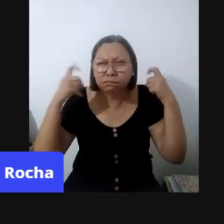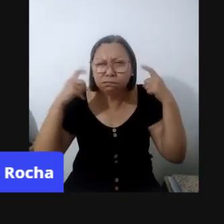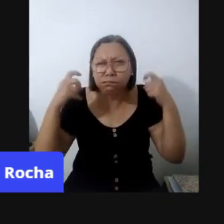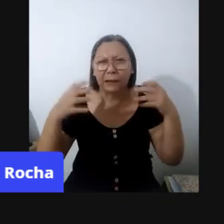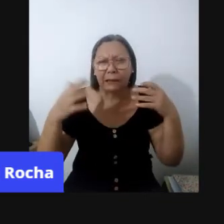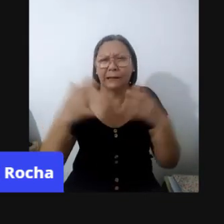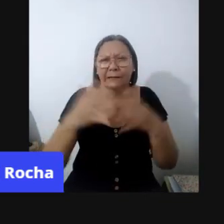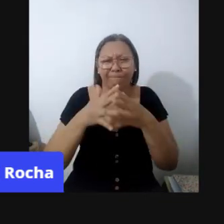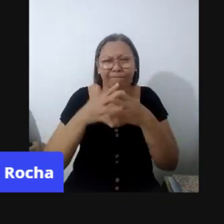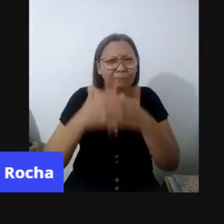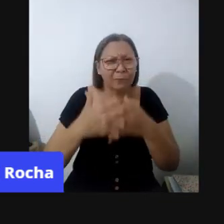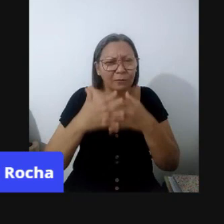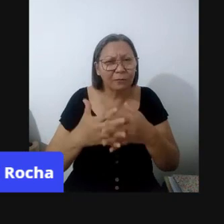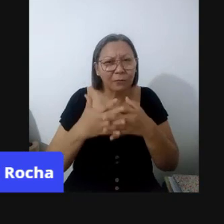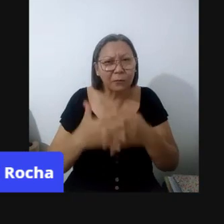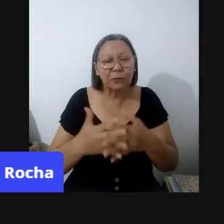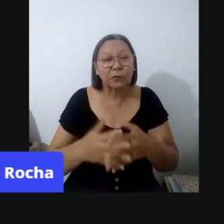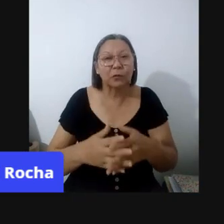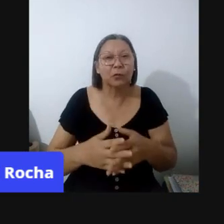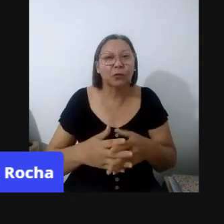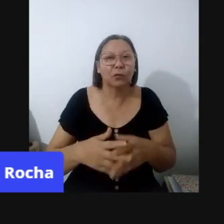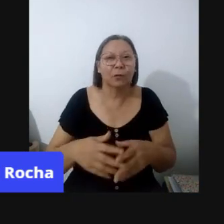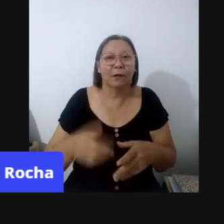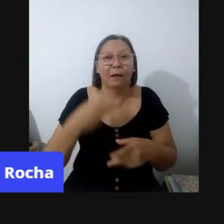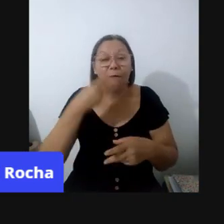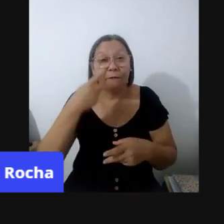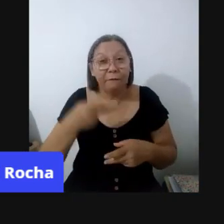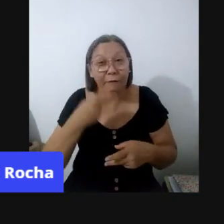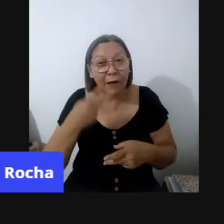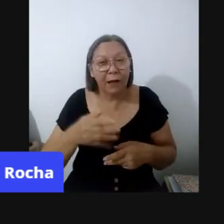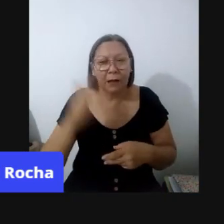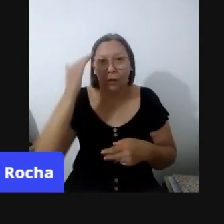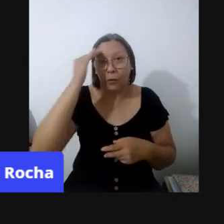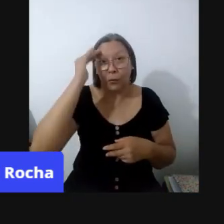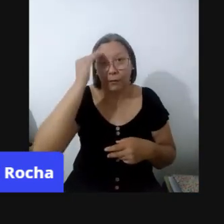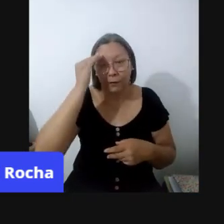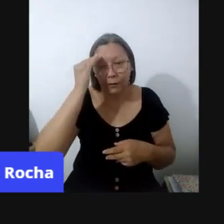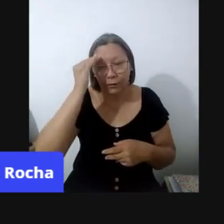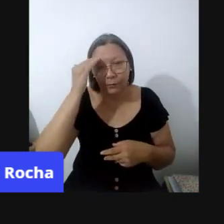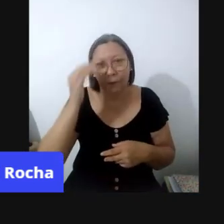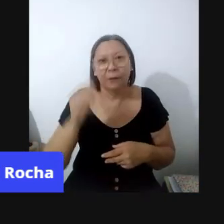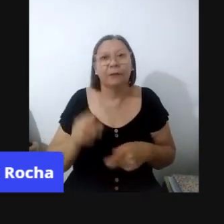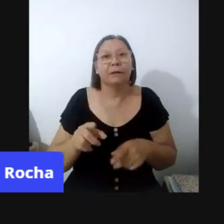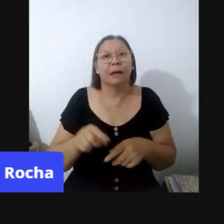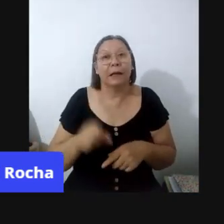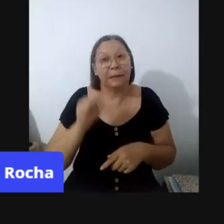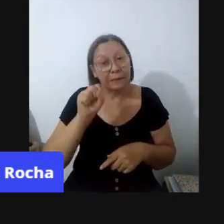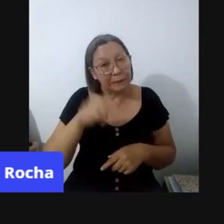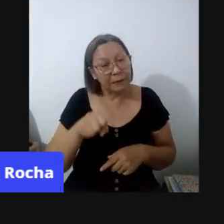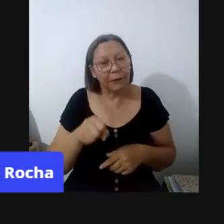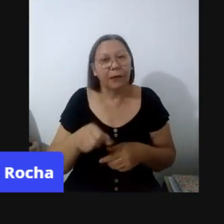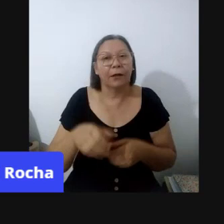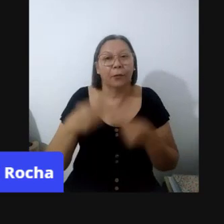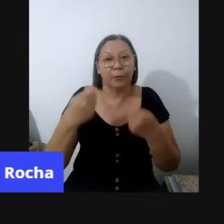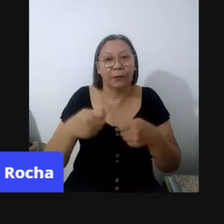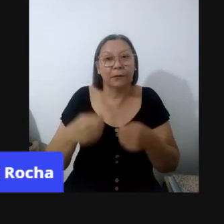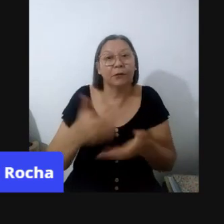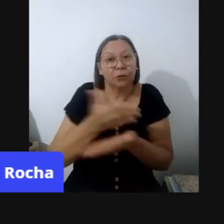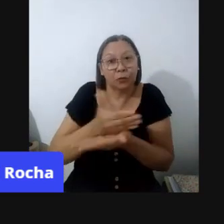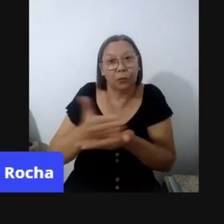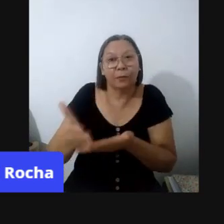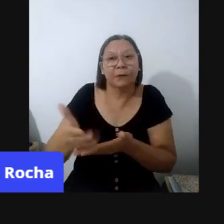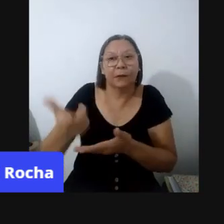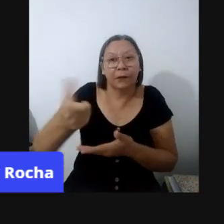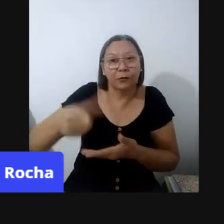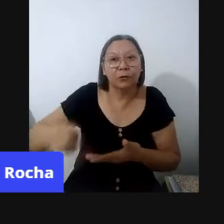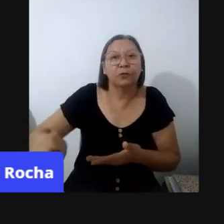atrapalhou o seu entendimento, então a gente descarta o vídeo e começa de novo, certo? Então,